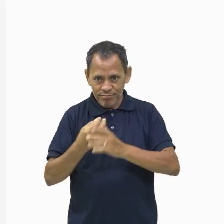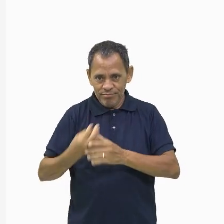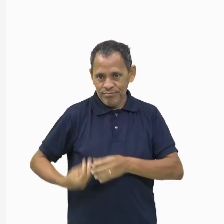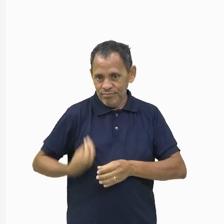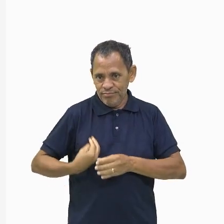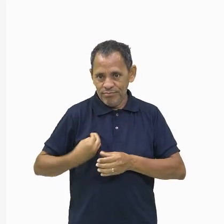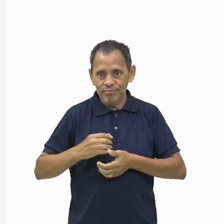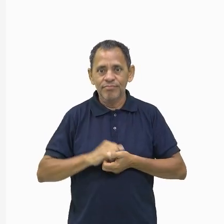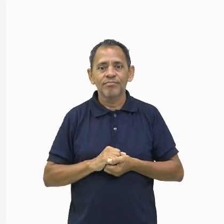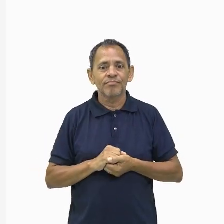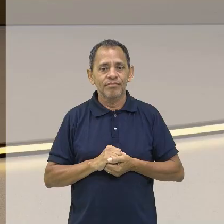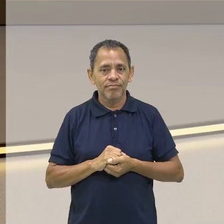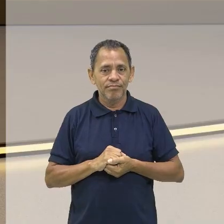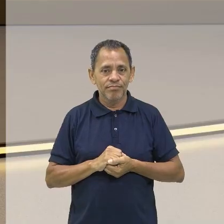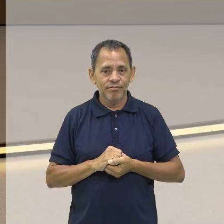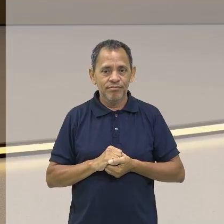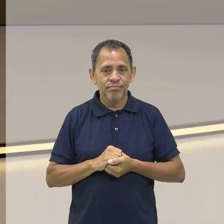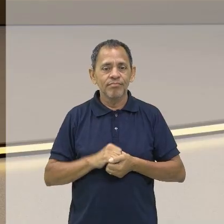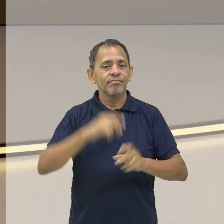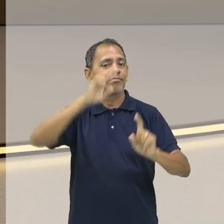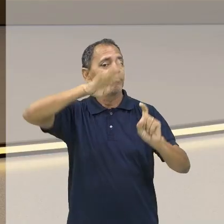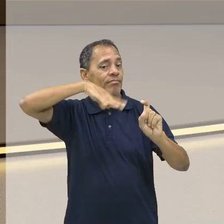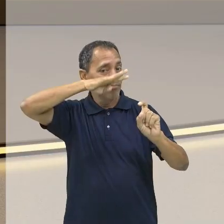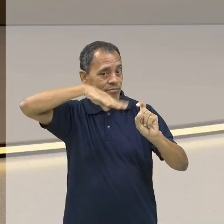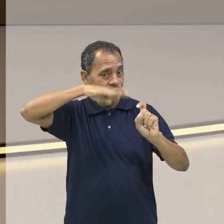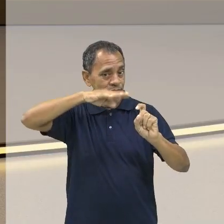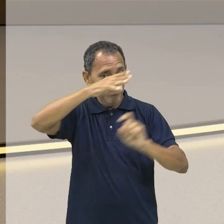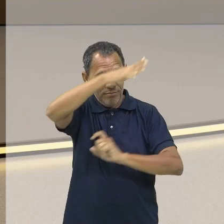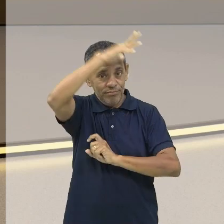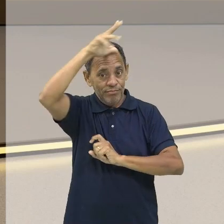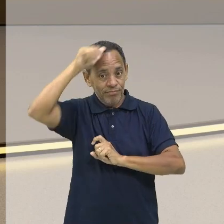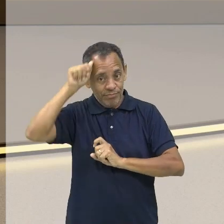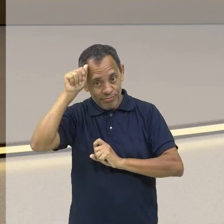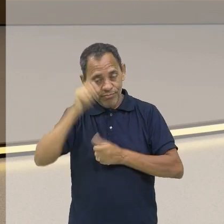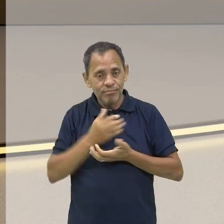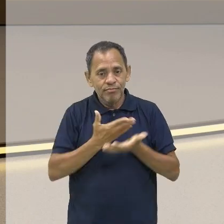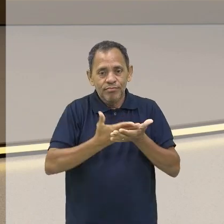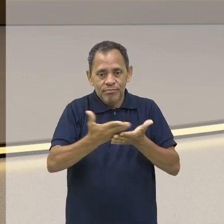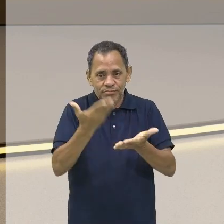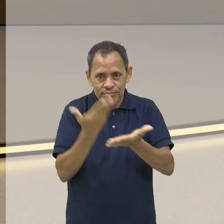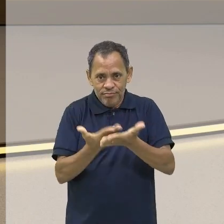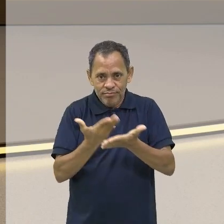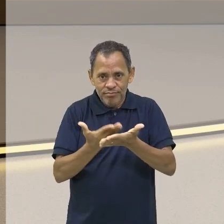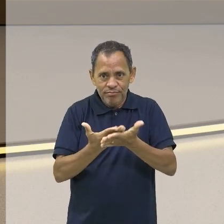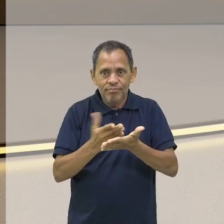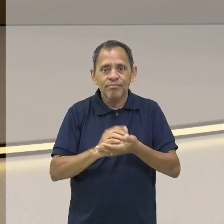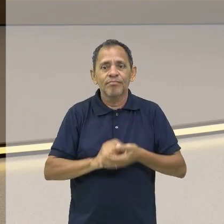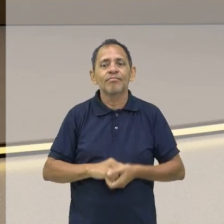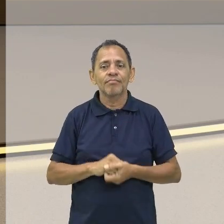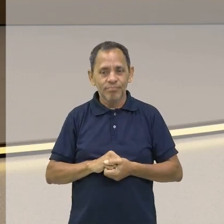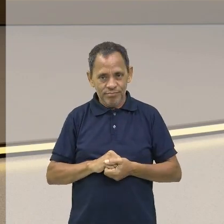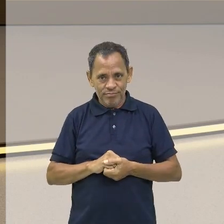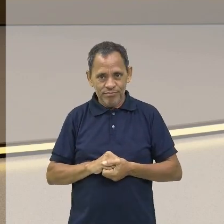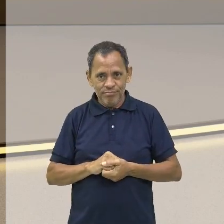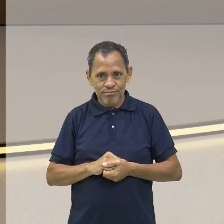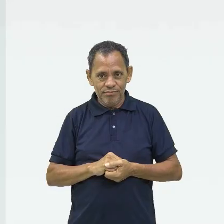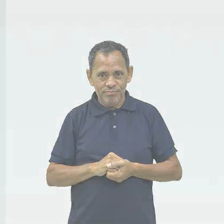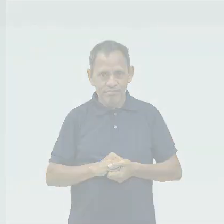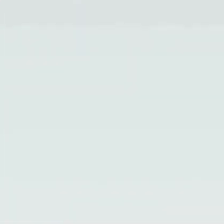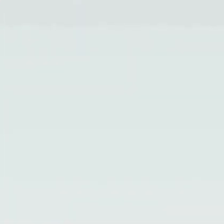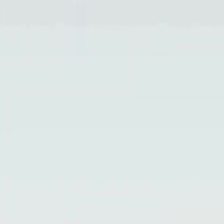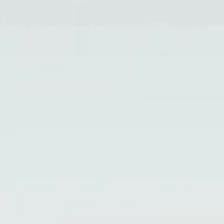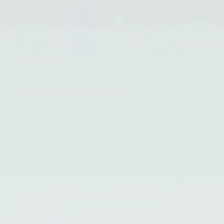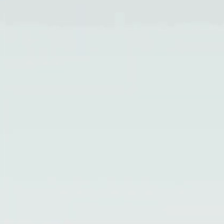dos mitos da Amazônia. E agora? Vamos iniciar a nossa jornada de conhecimento.